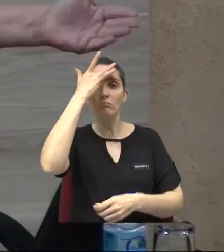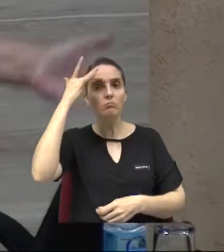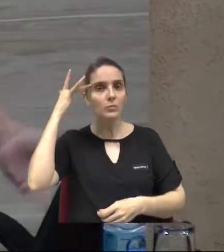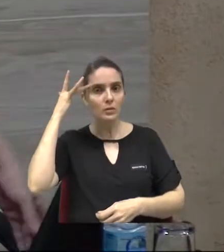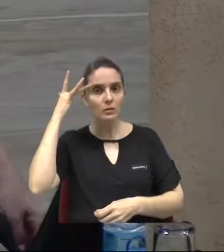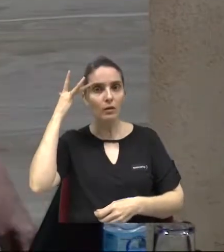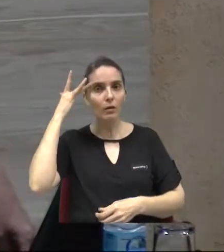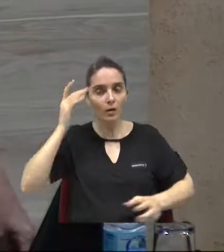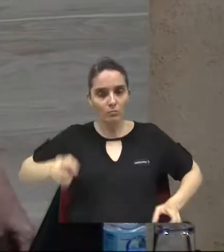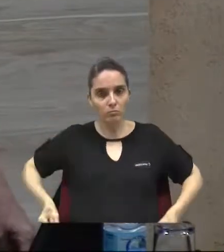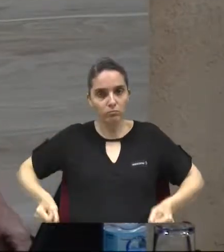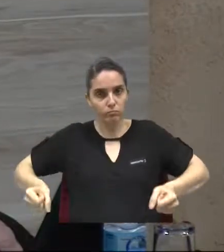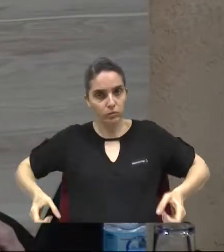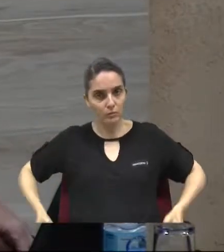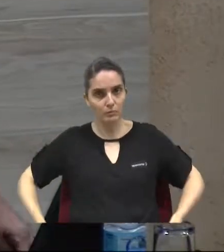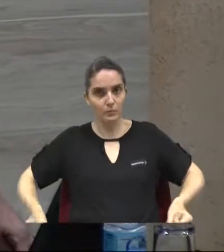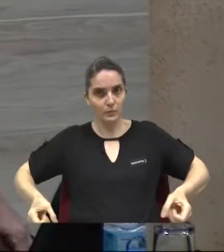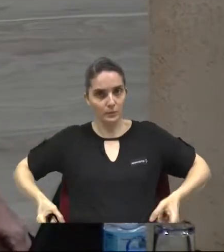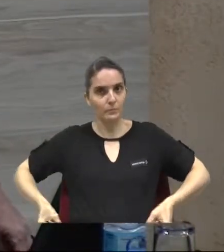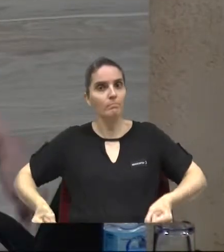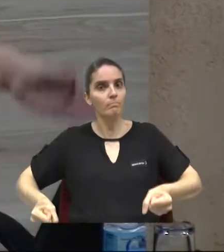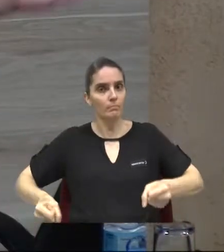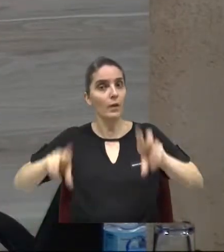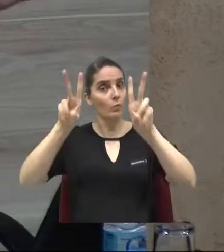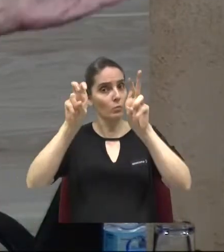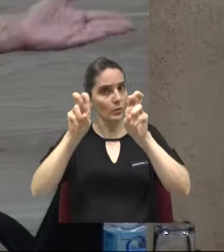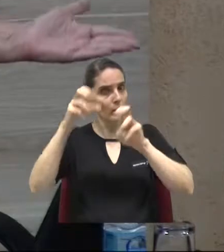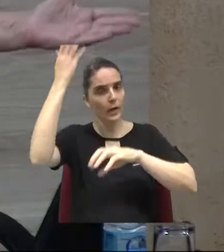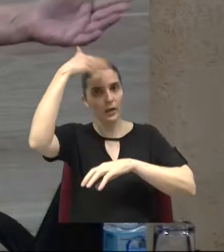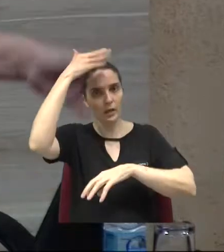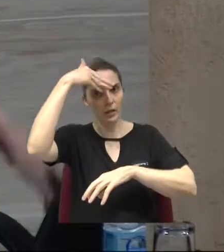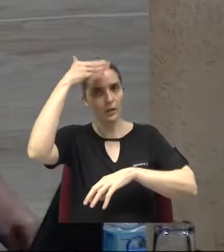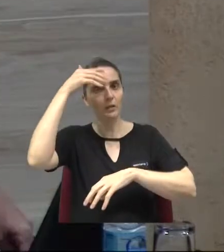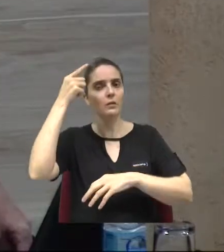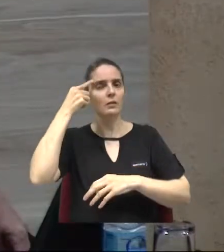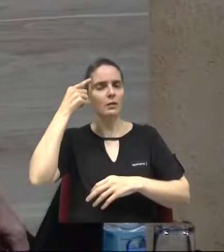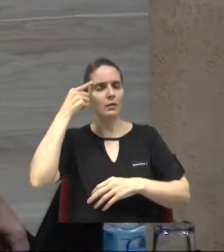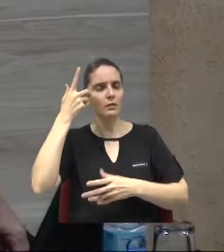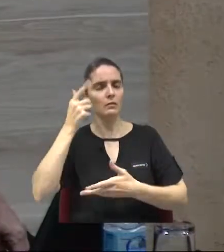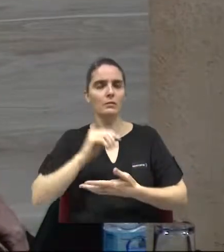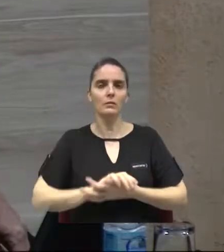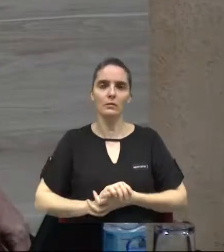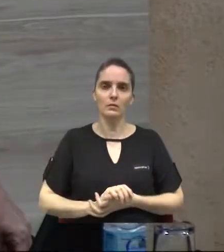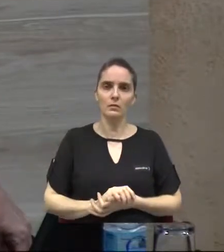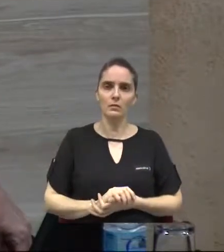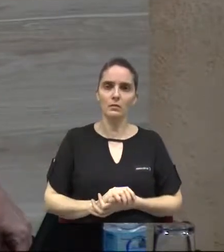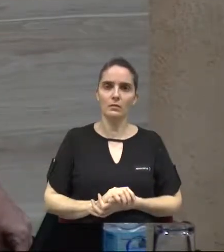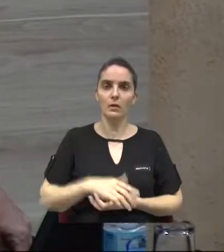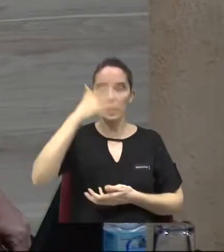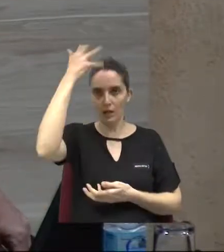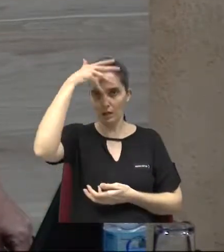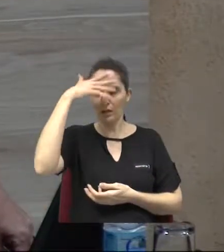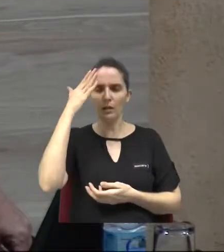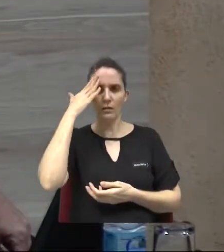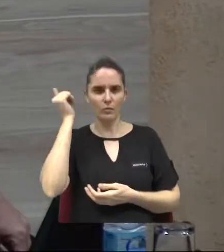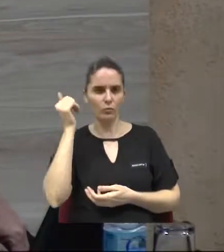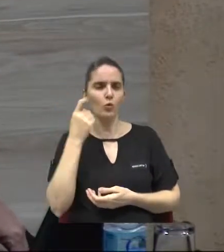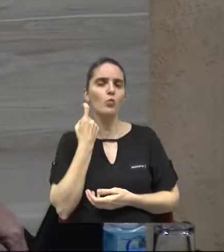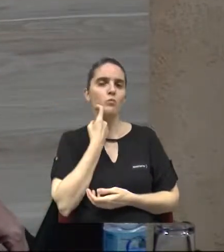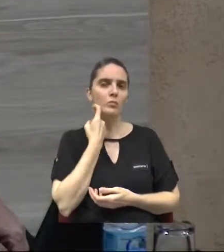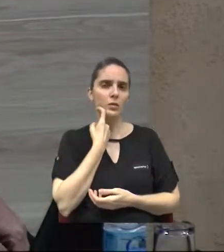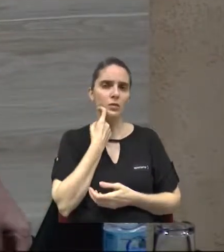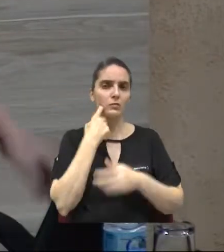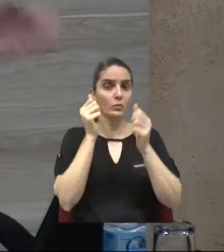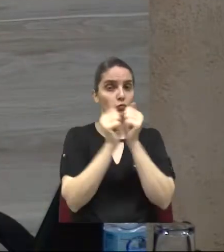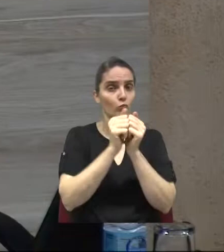as cadeirantes, por exemplo. É um assunto que estou tratando. E um assunto bom também, que tive a notícia na sexta-feira com o